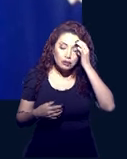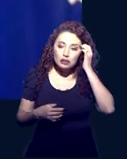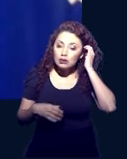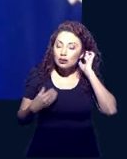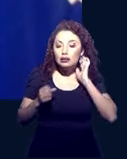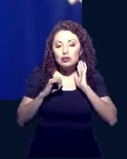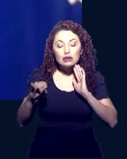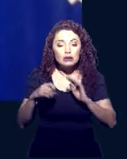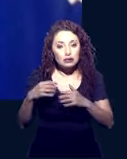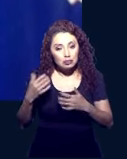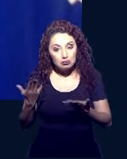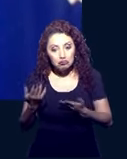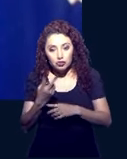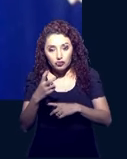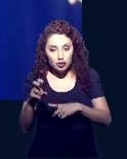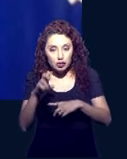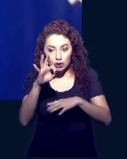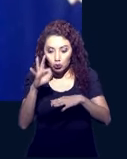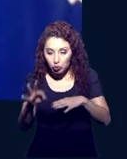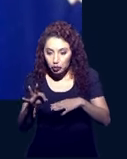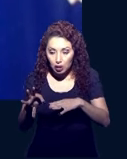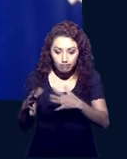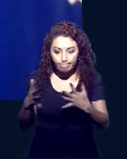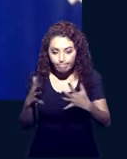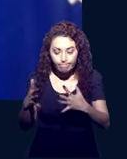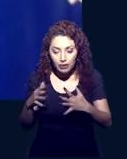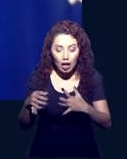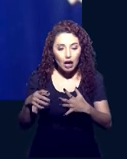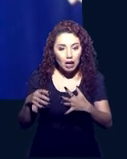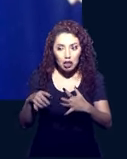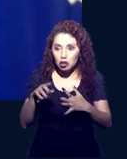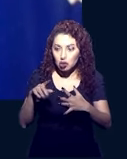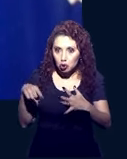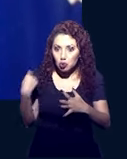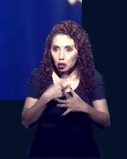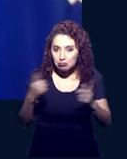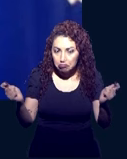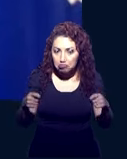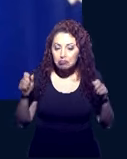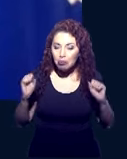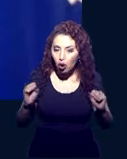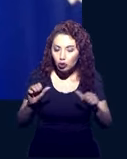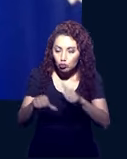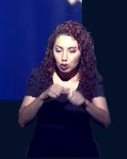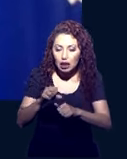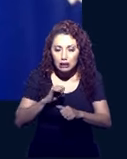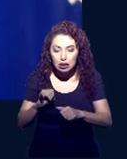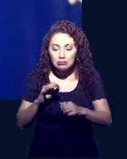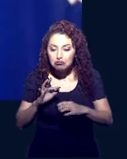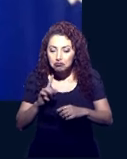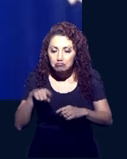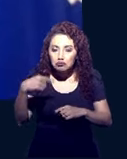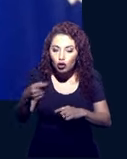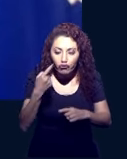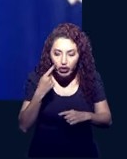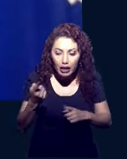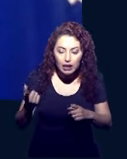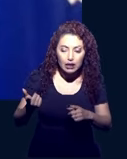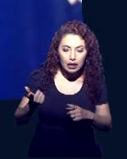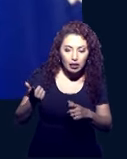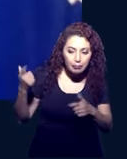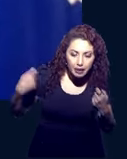apontados obviamente que nada é imutável evidentemente se reconhecemos no futuro algum tipo de distorção remanescente nós